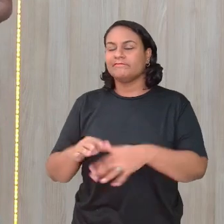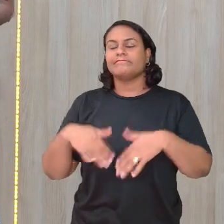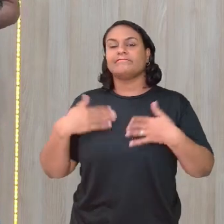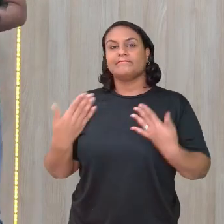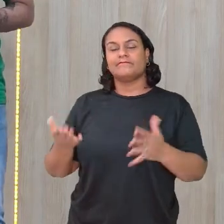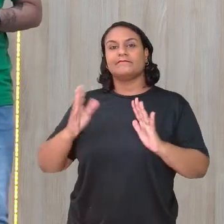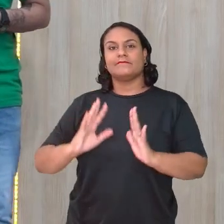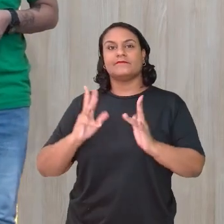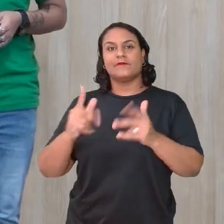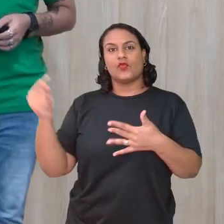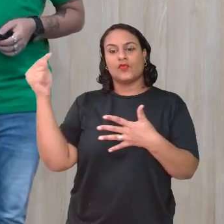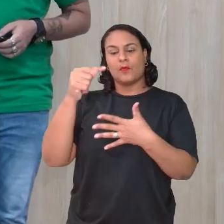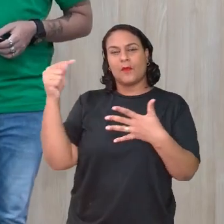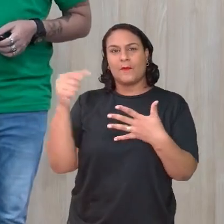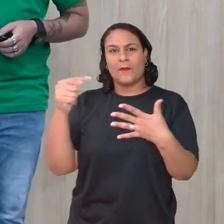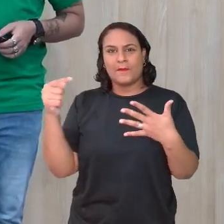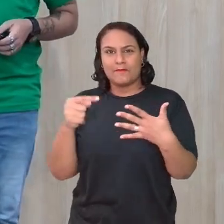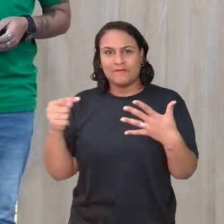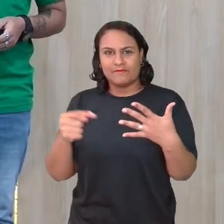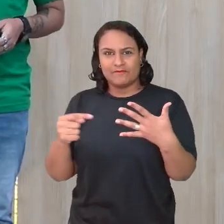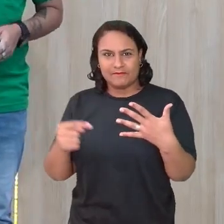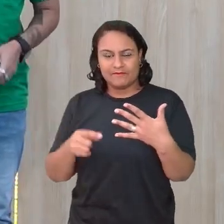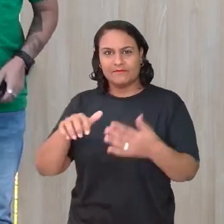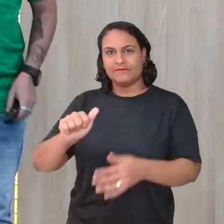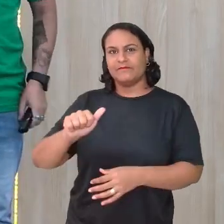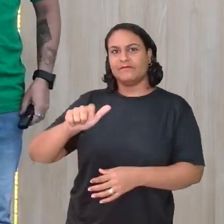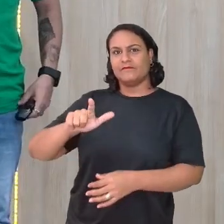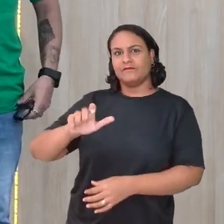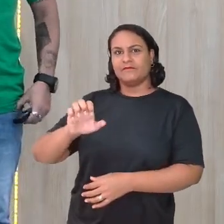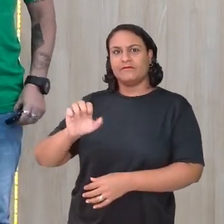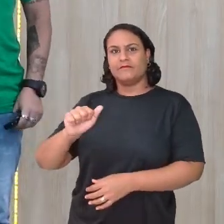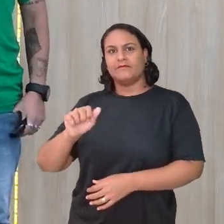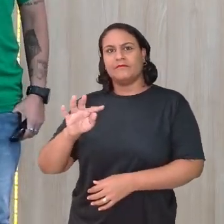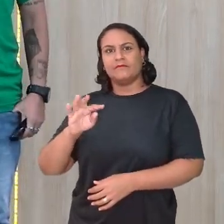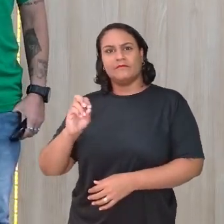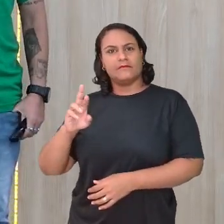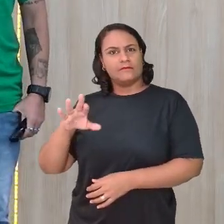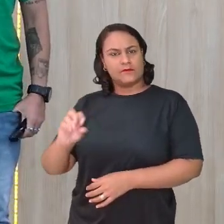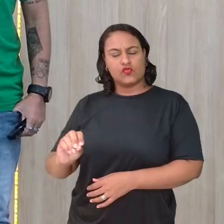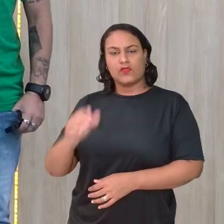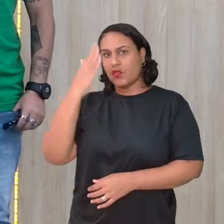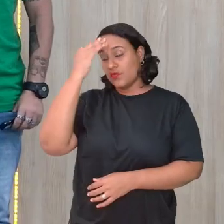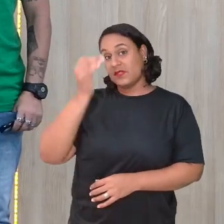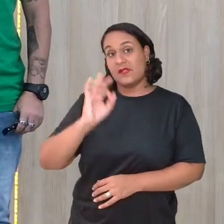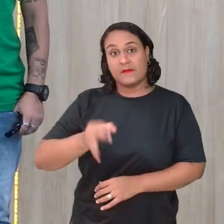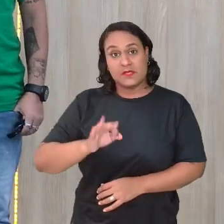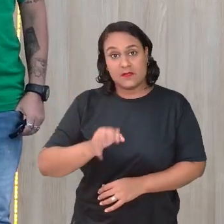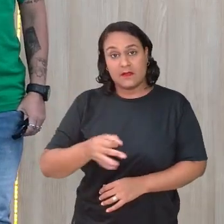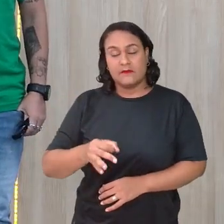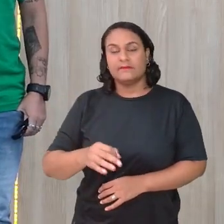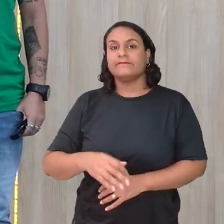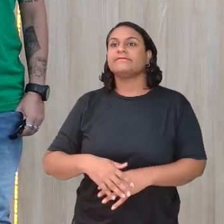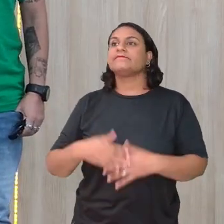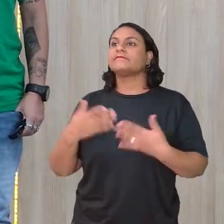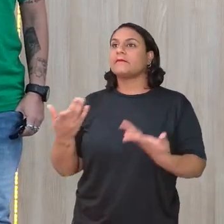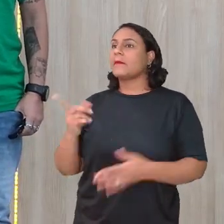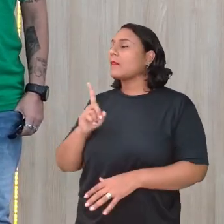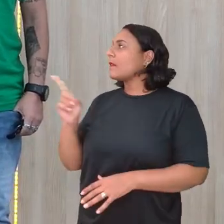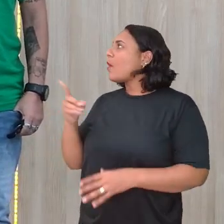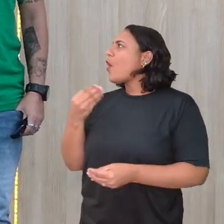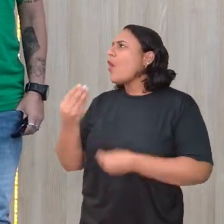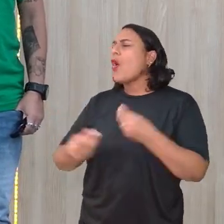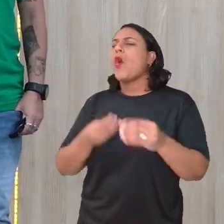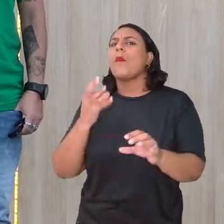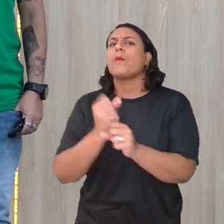todos eles são situações aleatórias, tá bom? Então, a gente vai começar agora a medir essas chances,